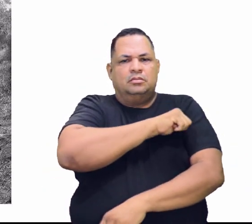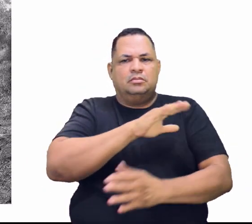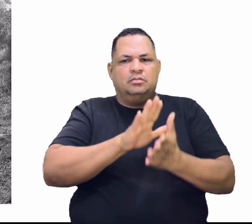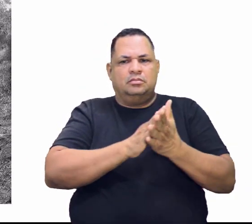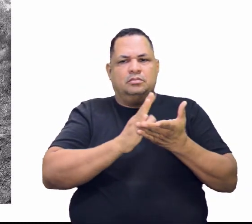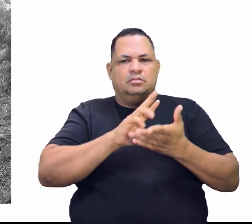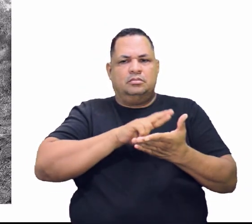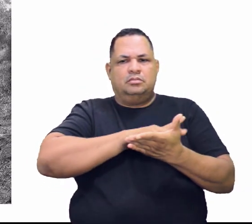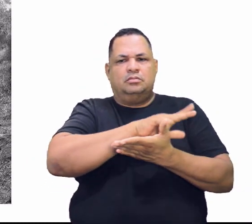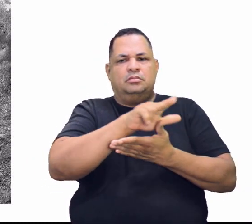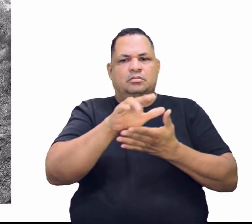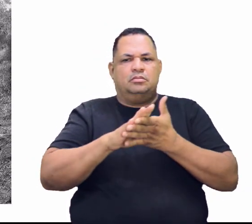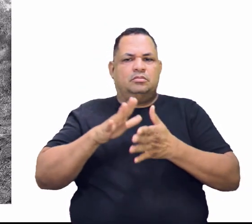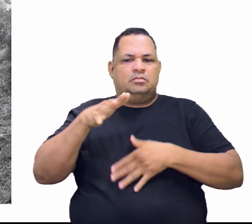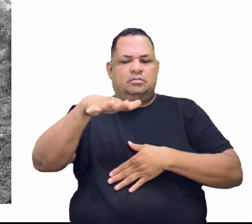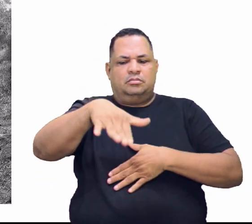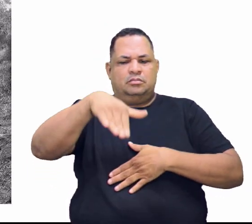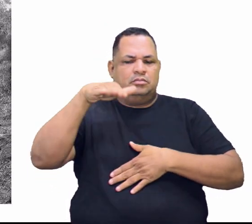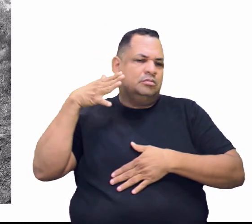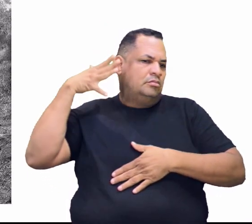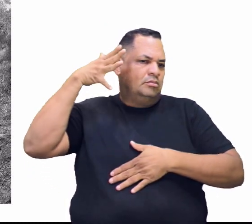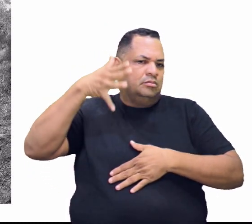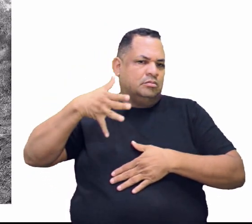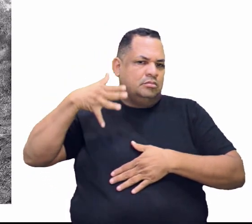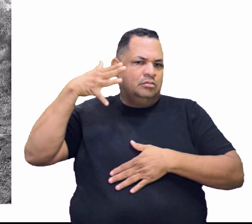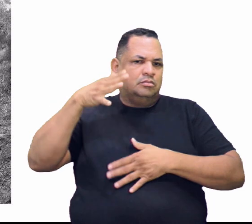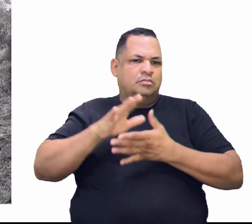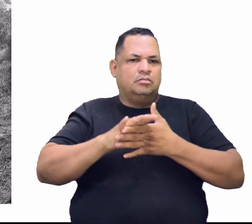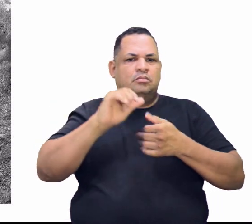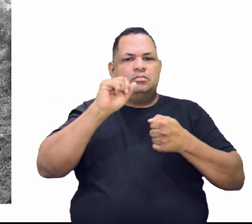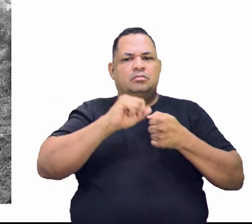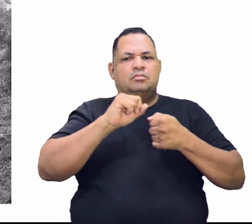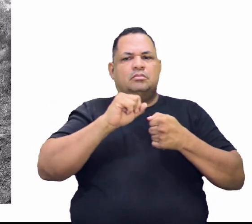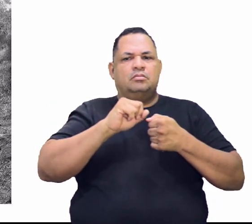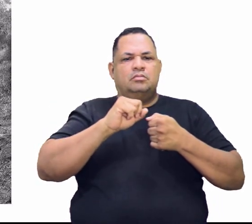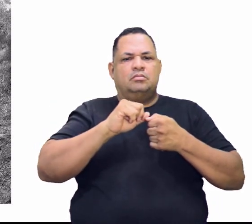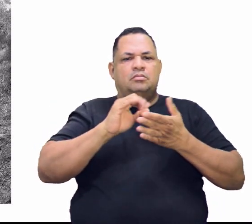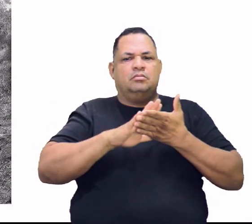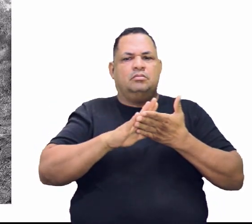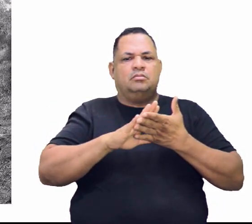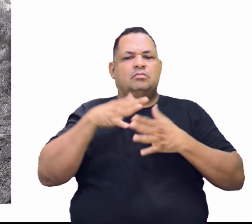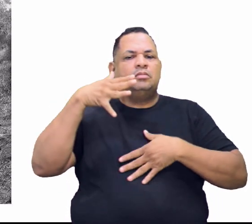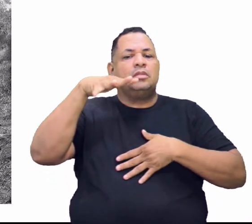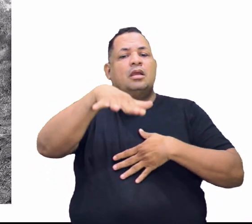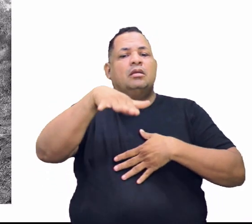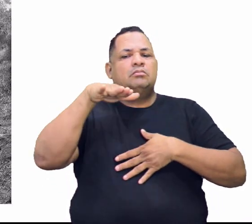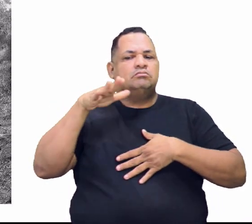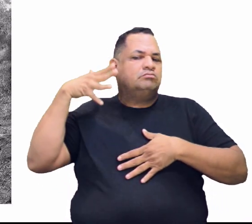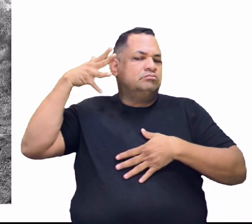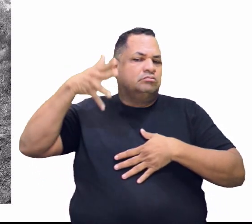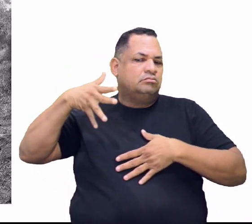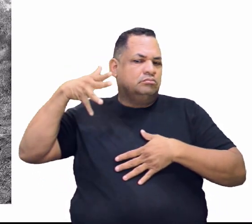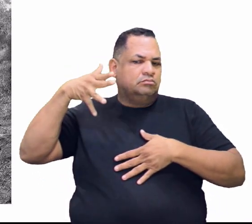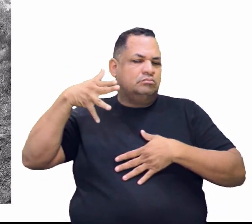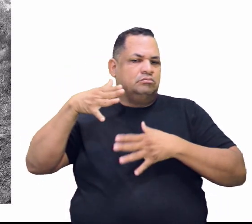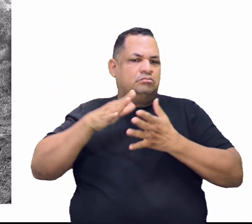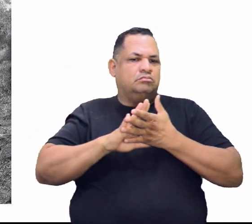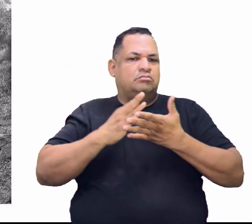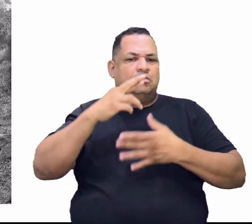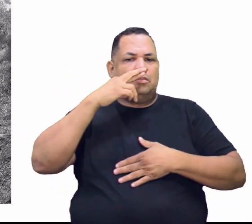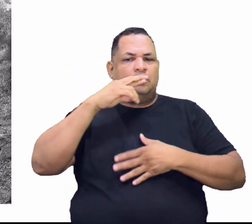Sede de uma série de conferências que o Rondon fazia. Ele dava palestra. E os